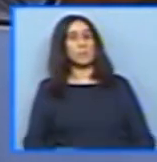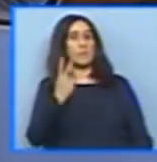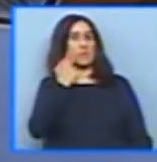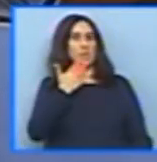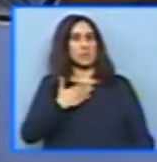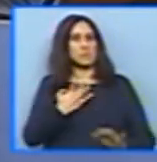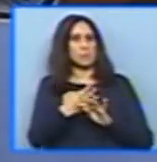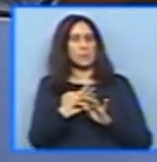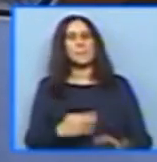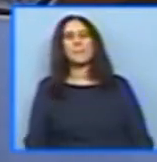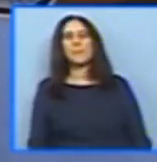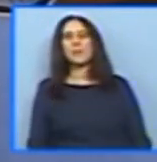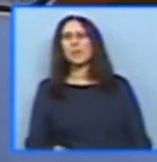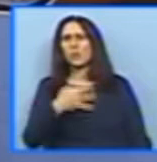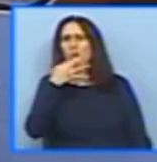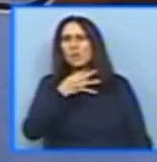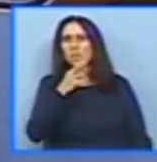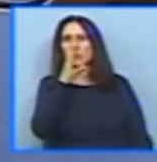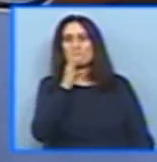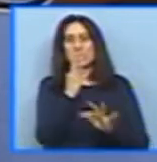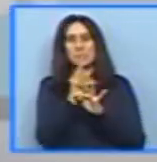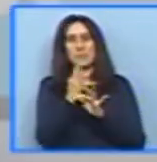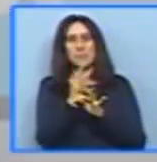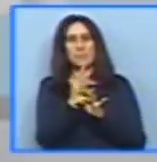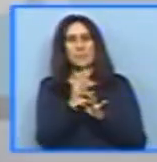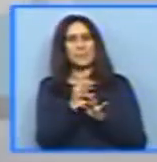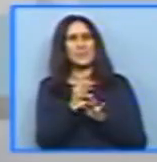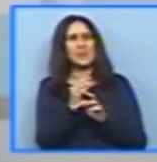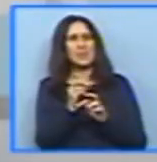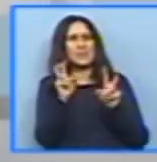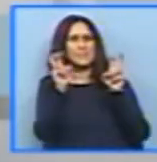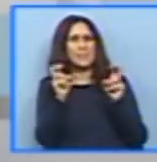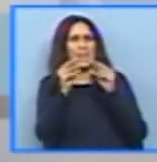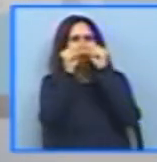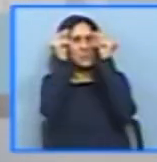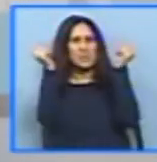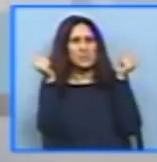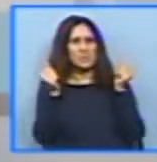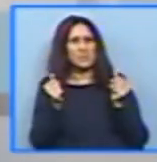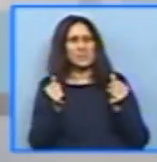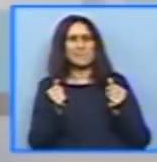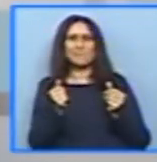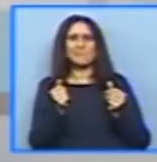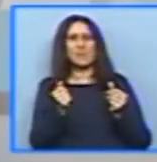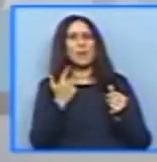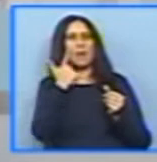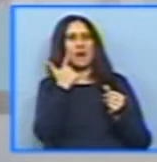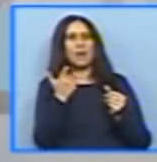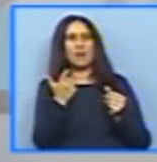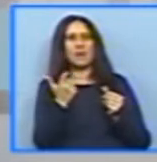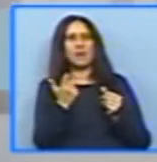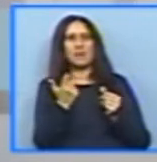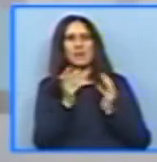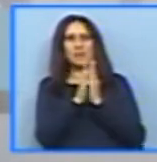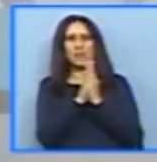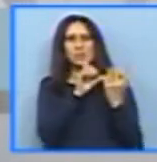a vida. E também acredito que celebrá-lo de acordo com aquelas formulações abstratas, provavelmente saem da igreja